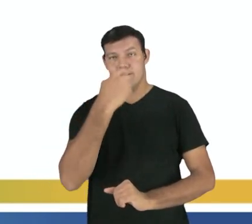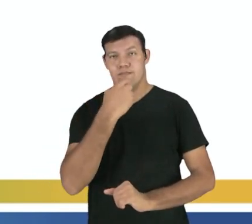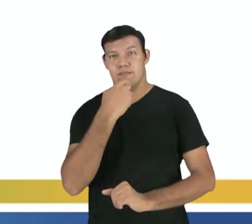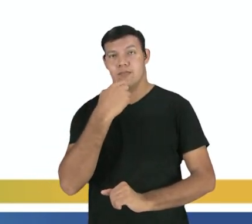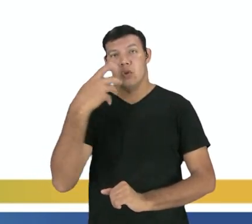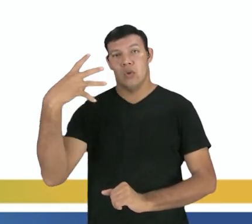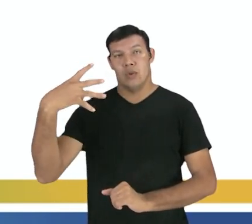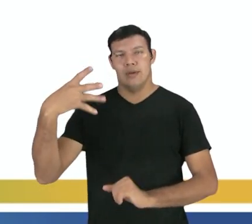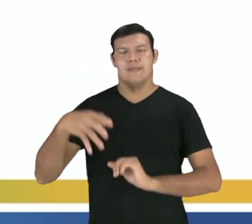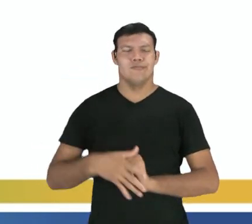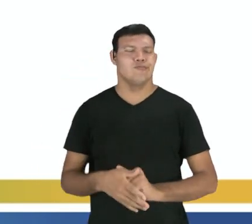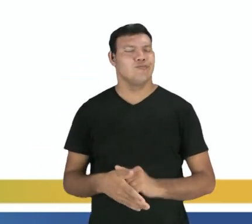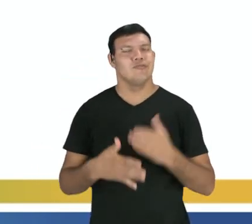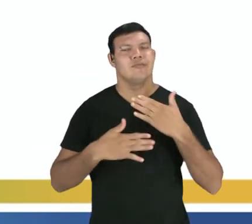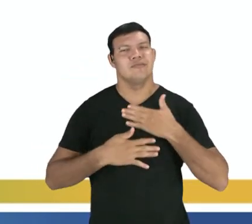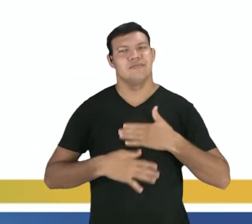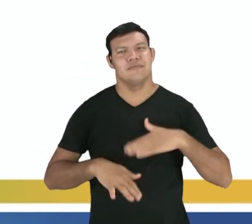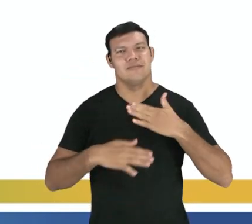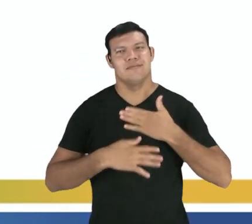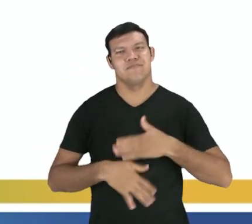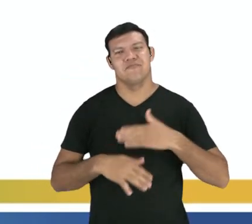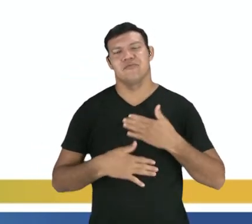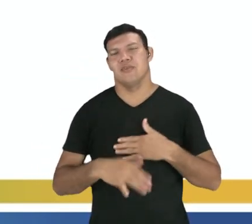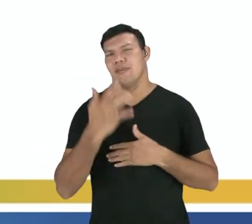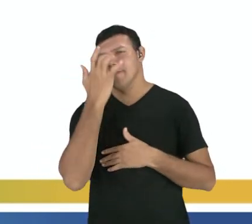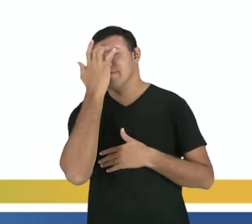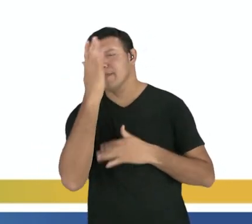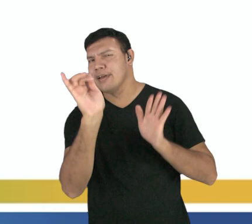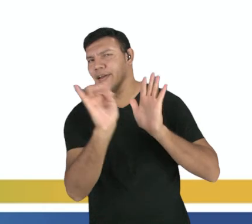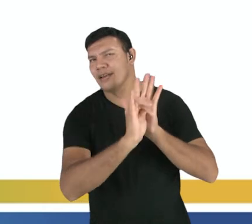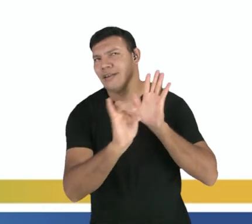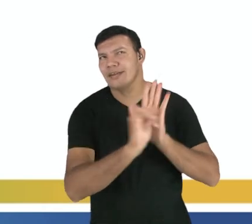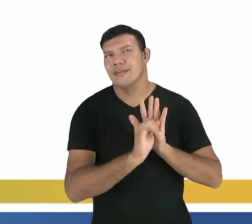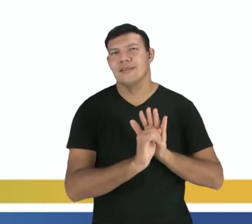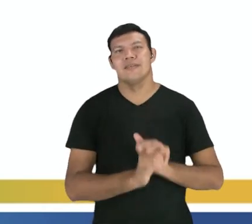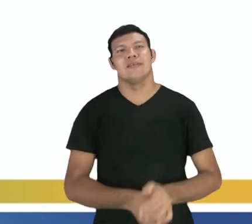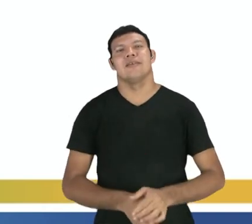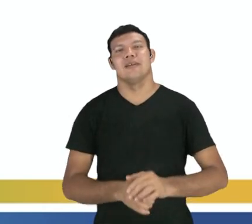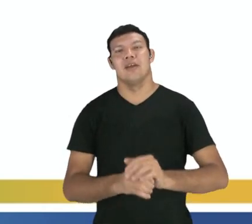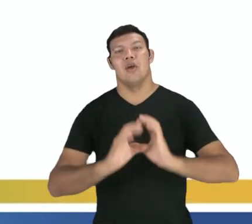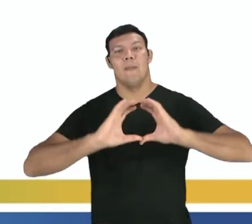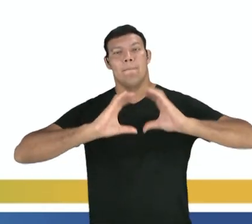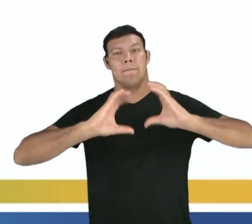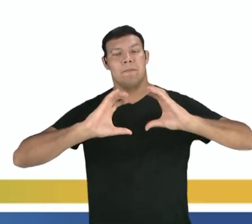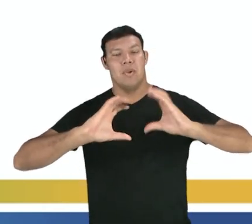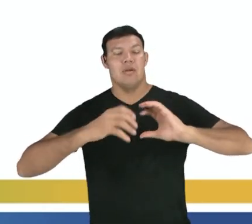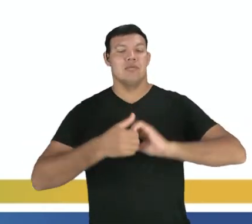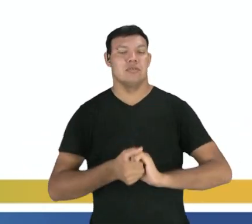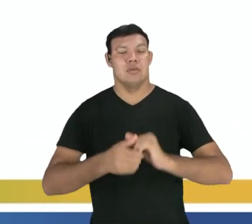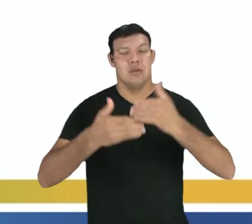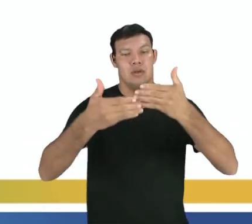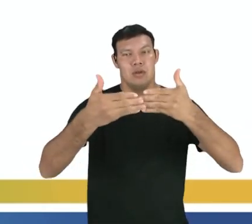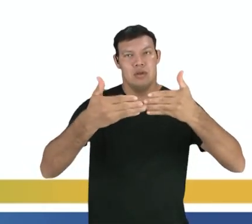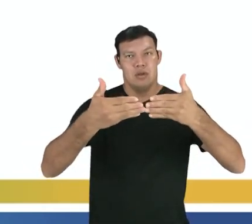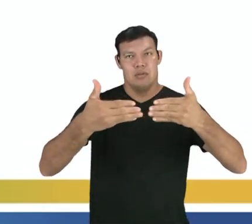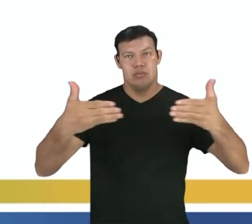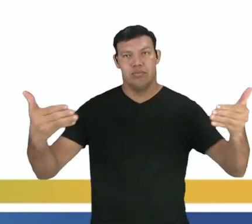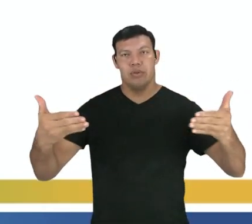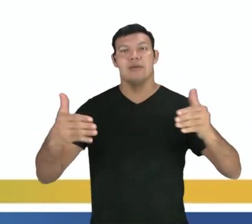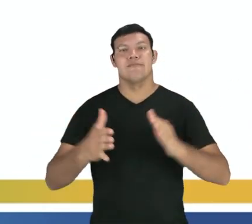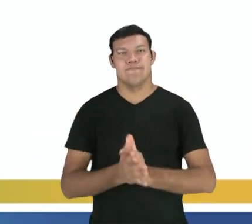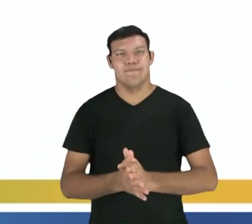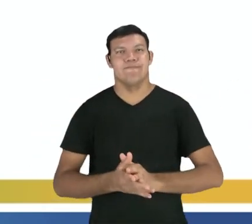essa, tranquilo, acho que é bem mais fácil de identificar. Essa bola, essa rede, essa posição aí do